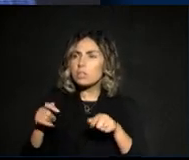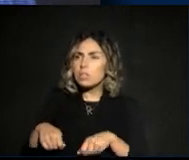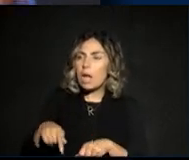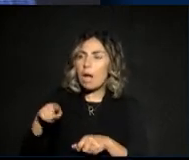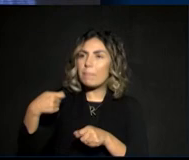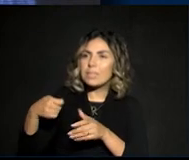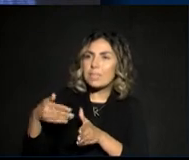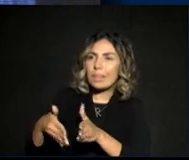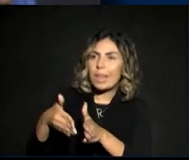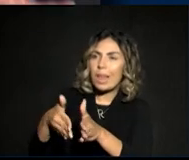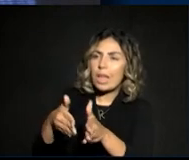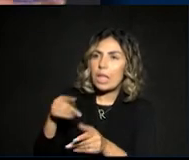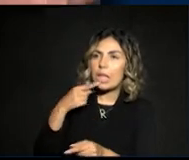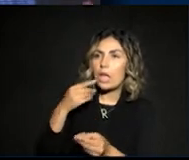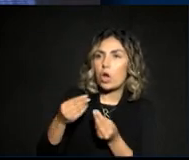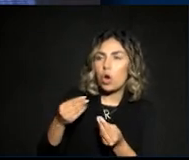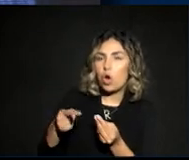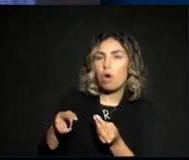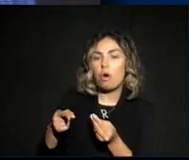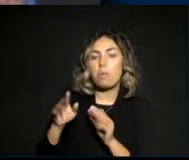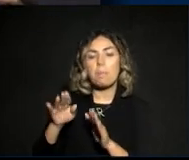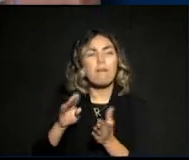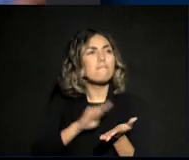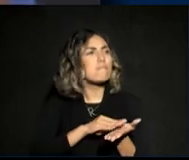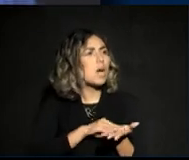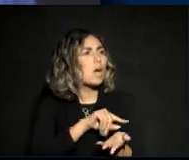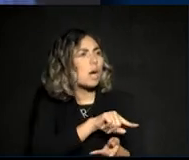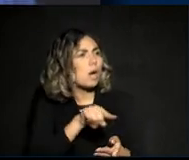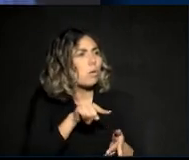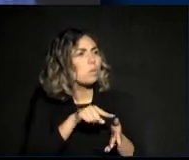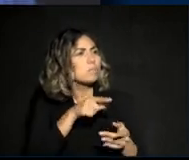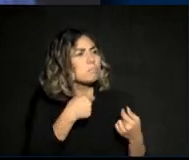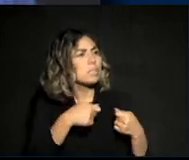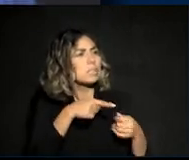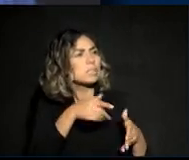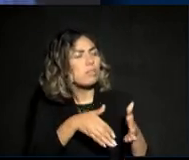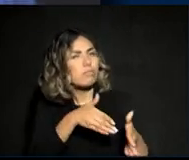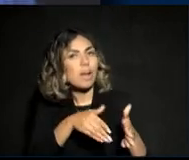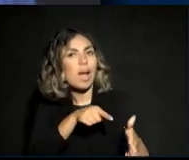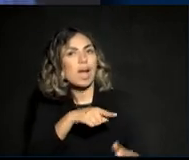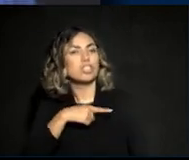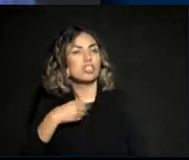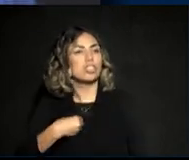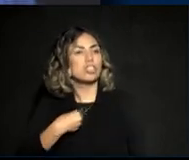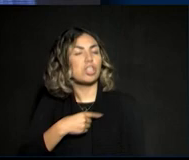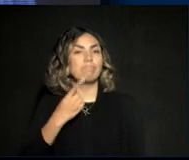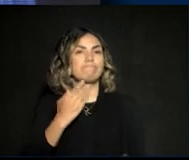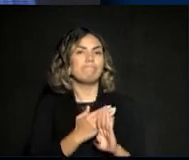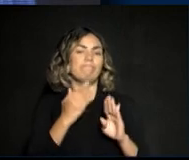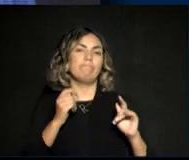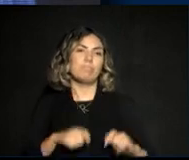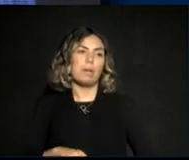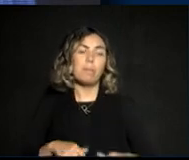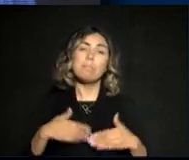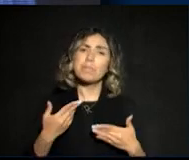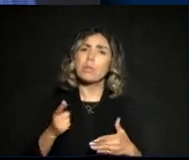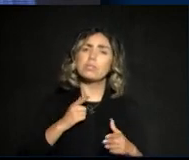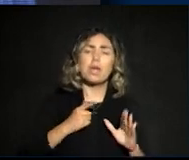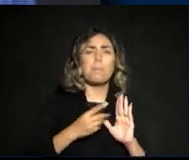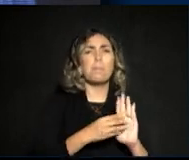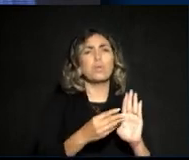lá você só percebe que tem que recuperar o ramal de Panorama quando você percebe que tem carga Ferroviário eu lá então todos os